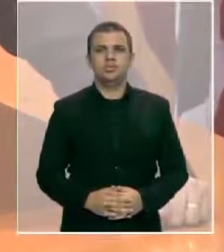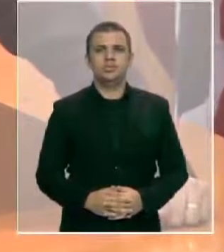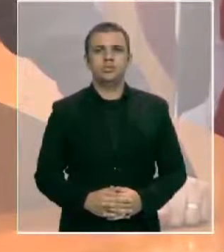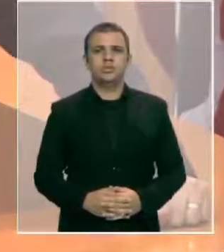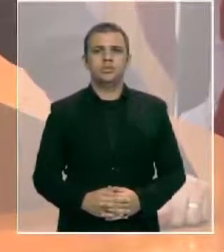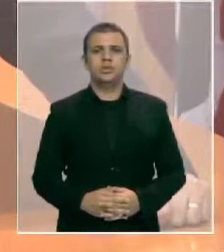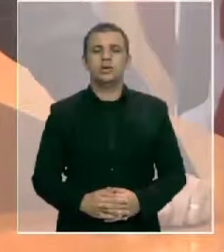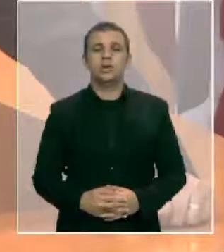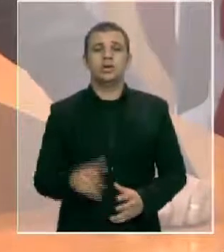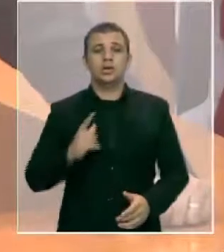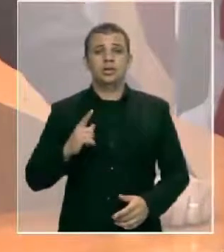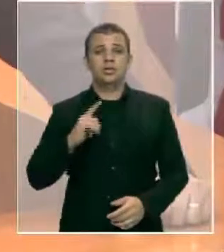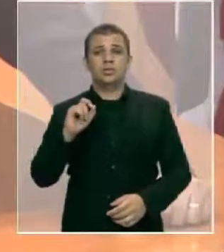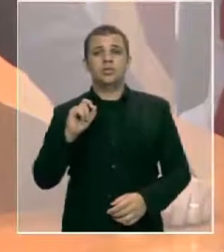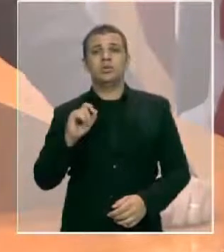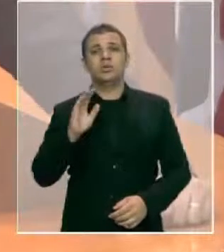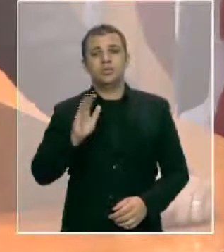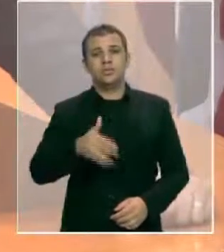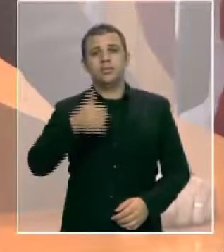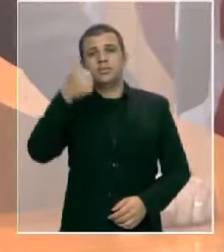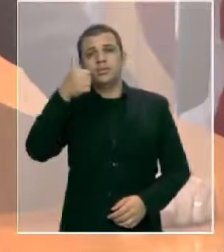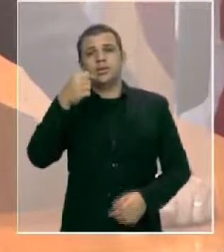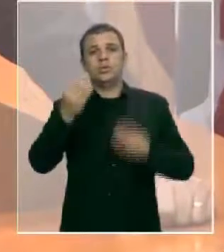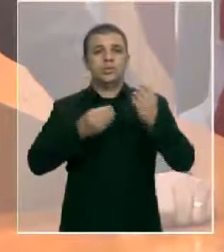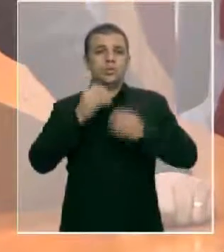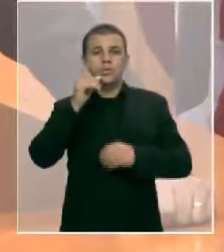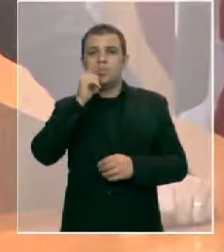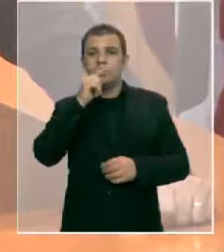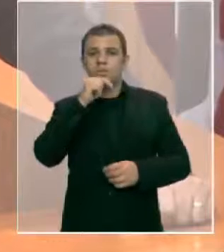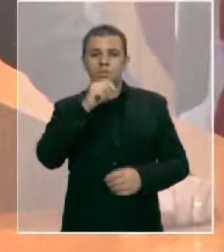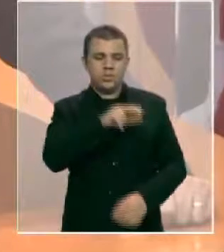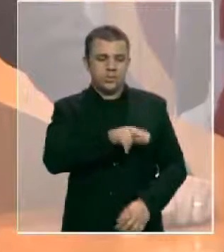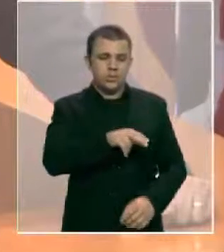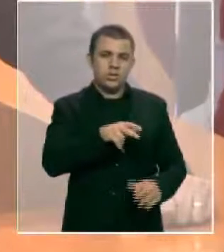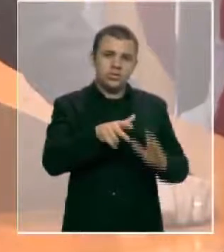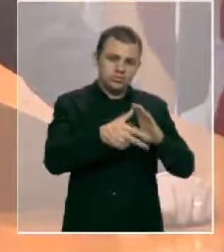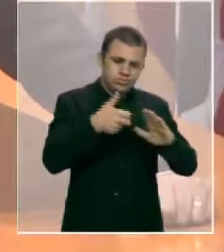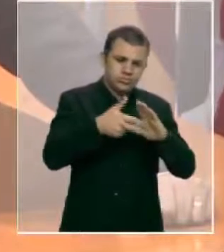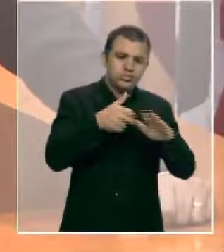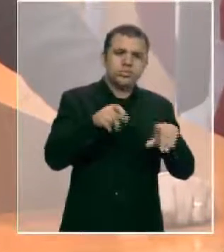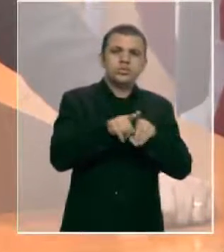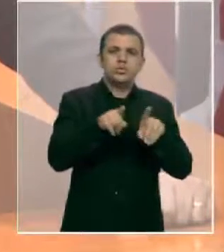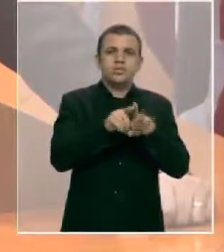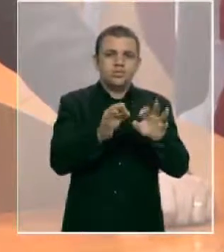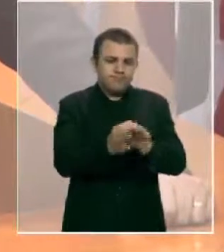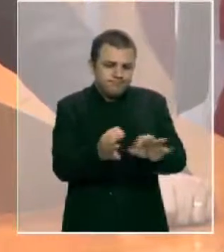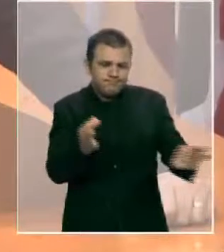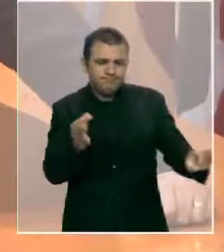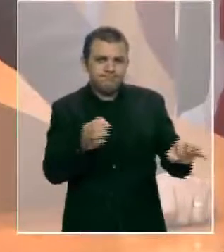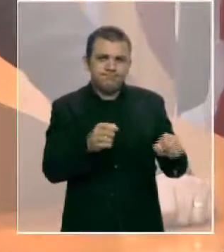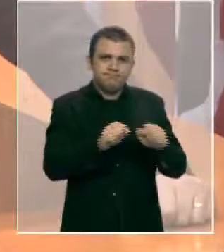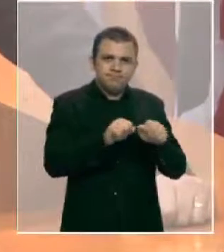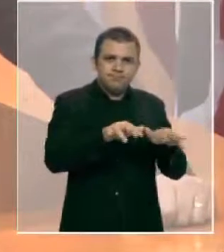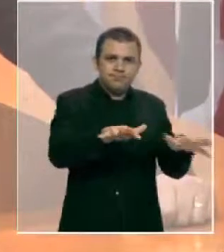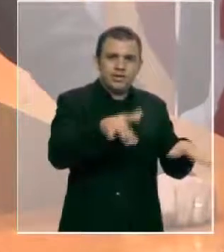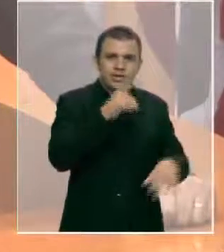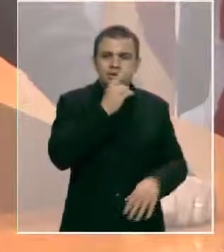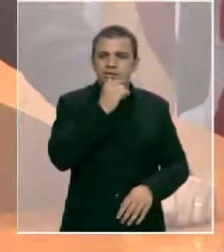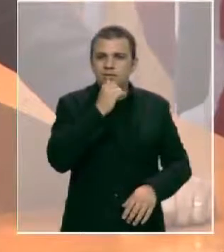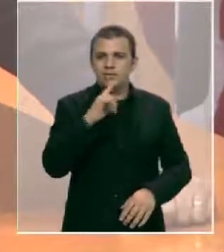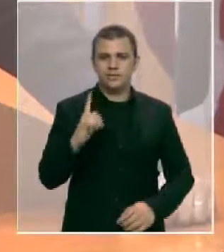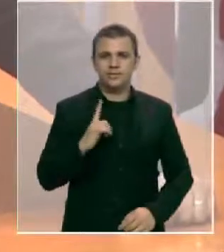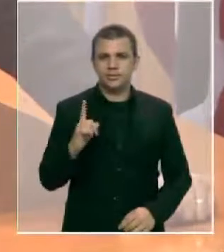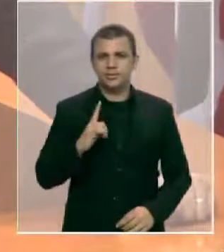ser aprimorada a captação e também no sistema de rede de distribuição. E isso vai